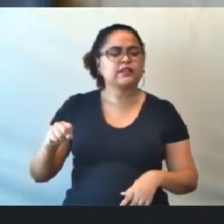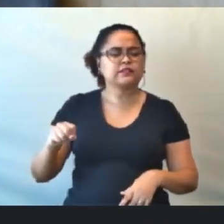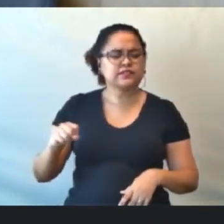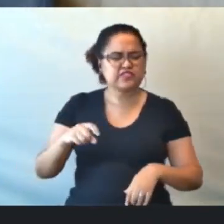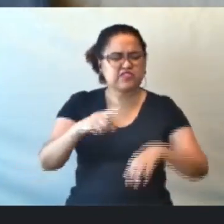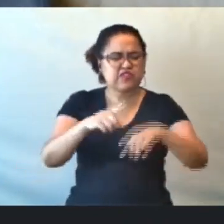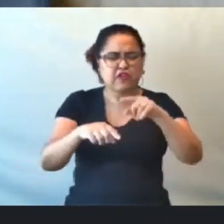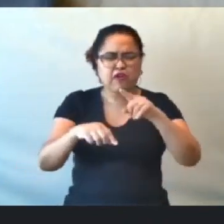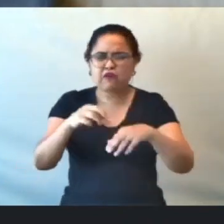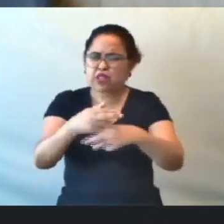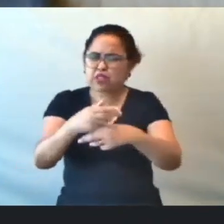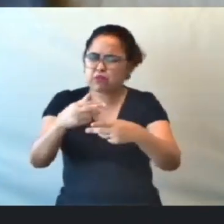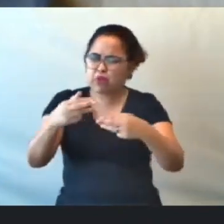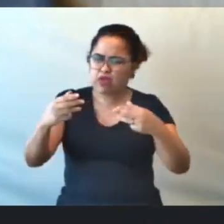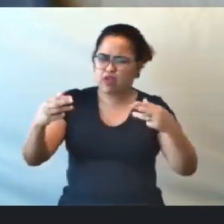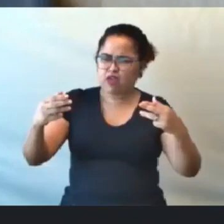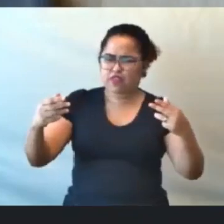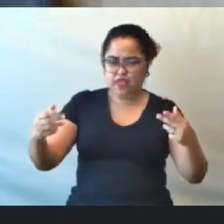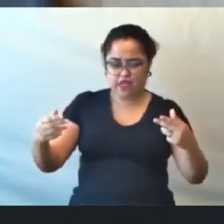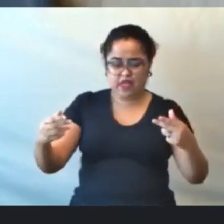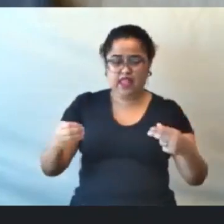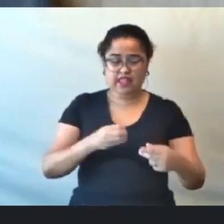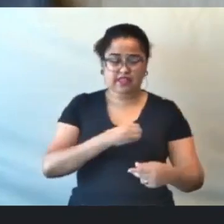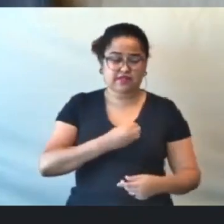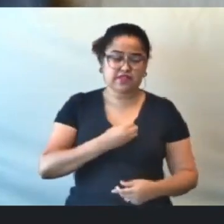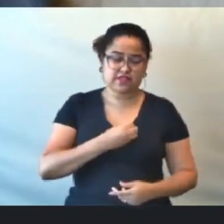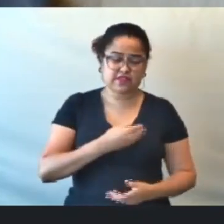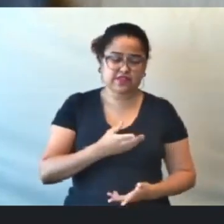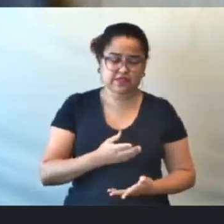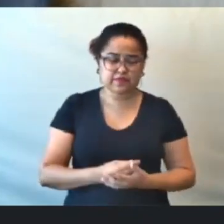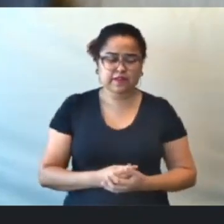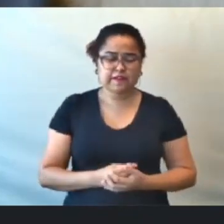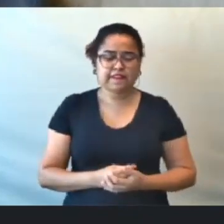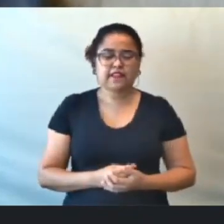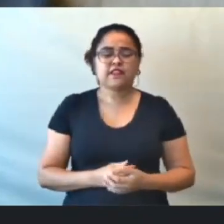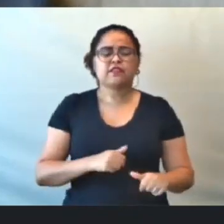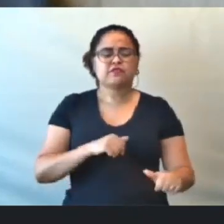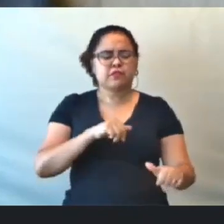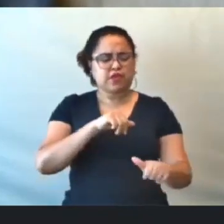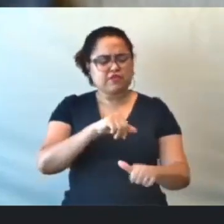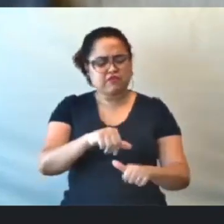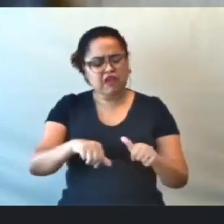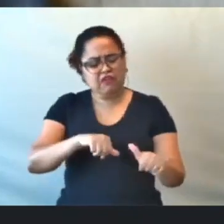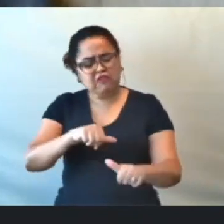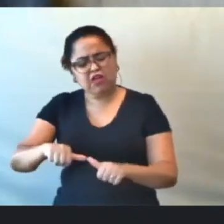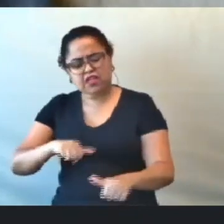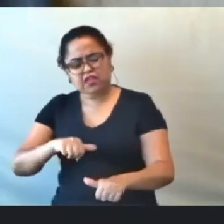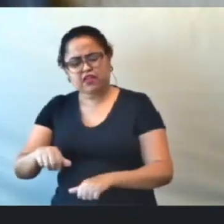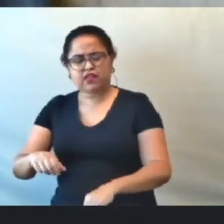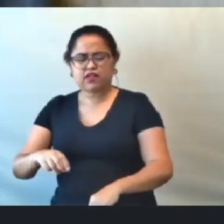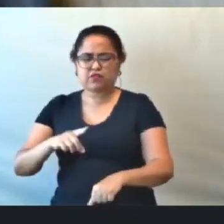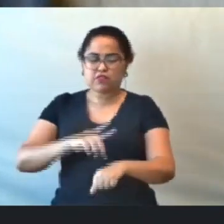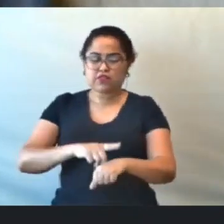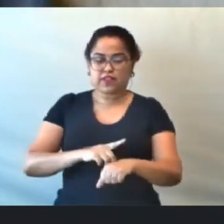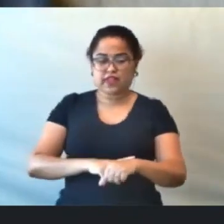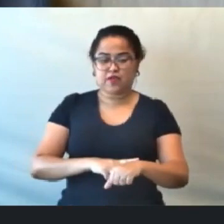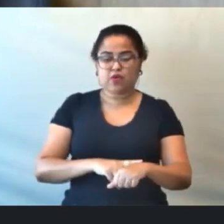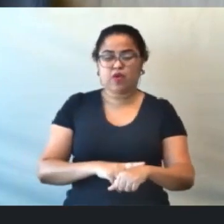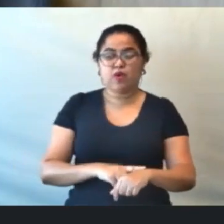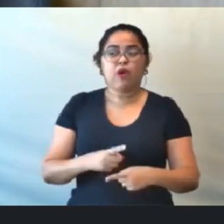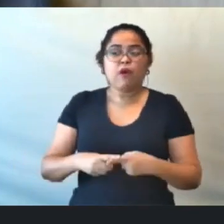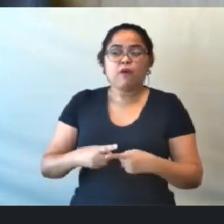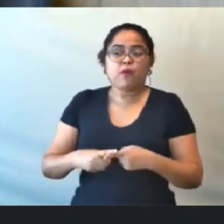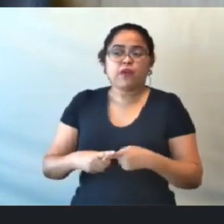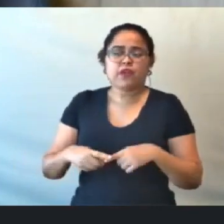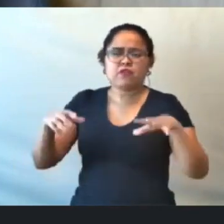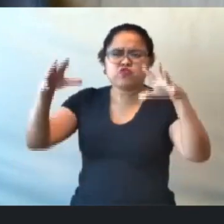Bom, isso varia também com o tempo, porque quando chove, esses depósitos são lavados em grande parte